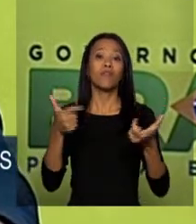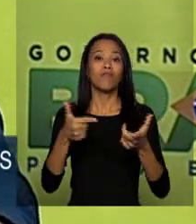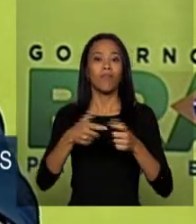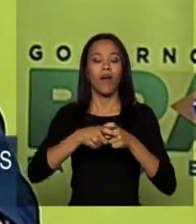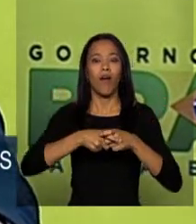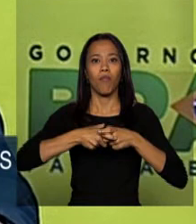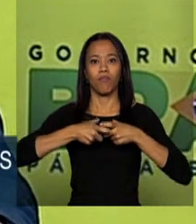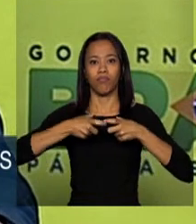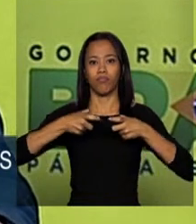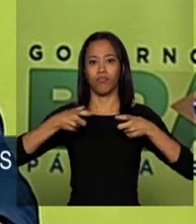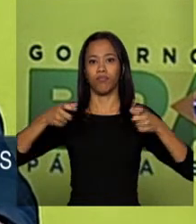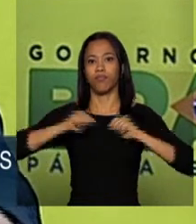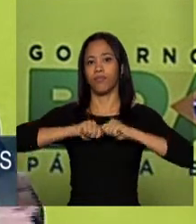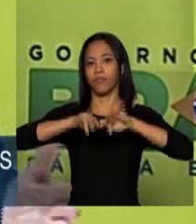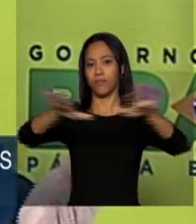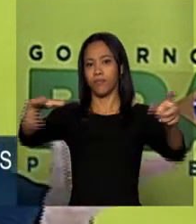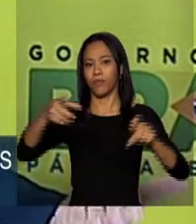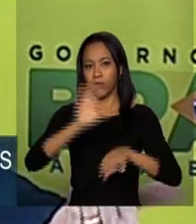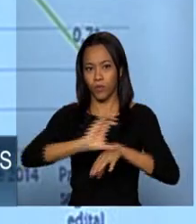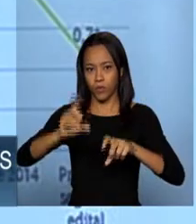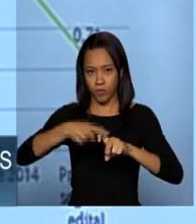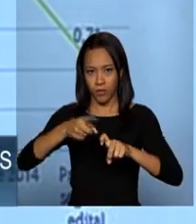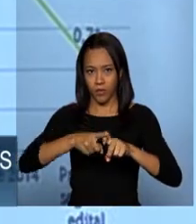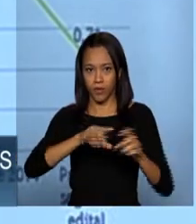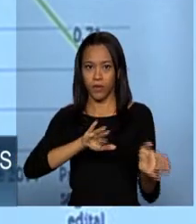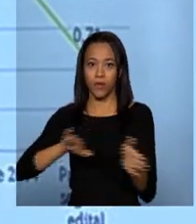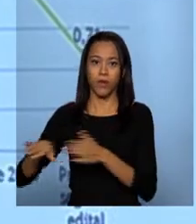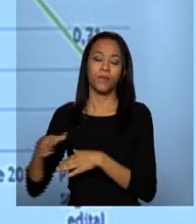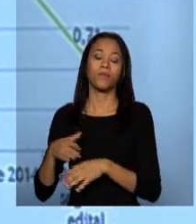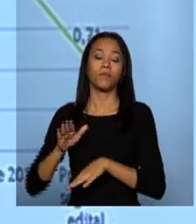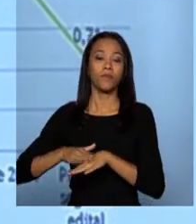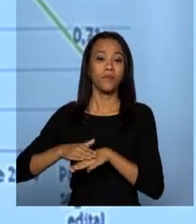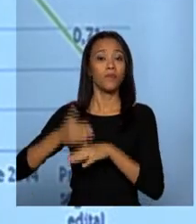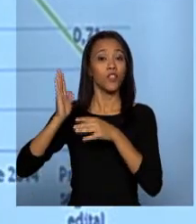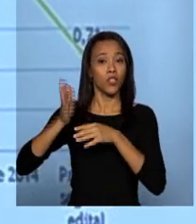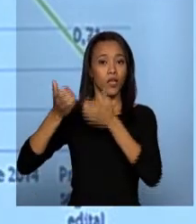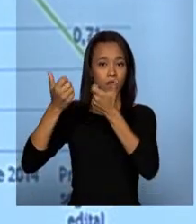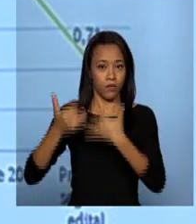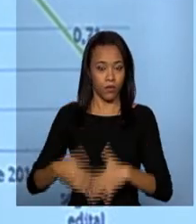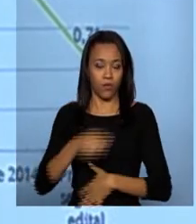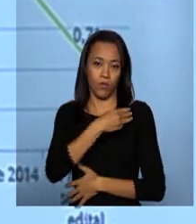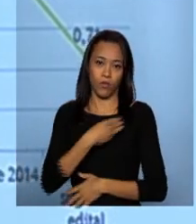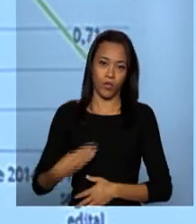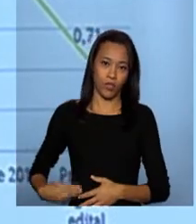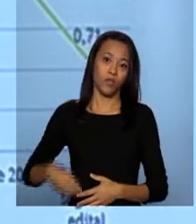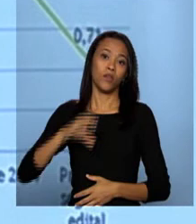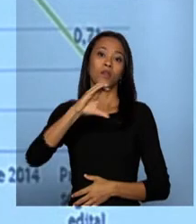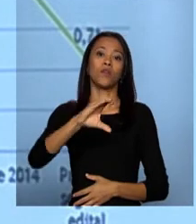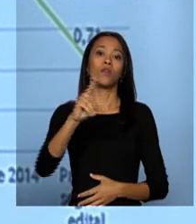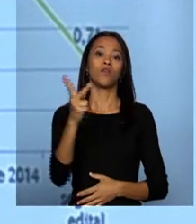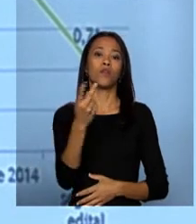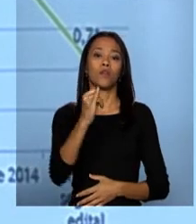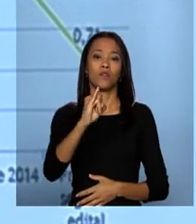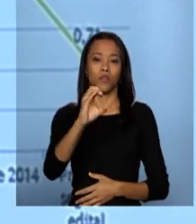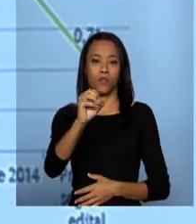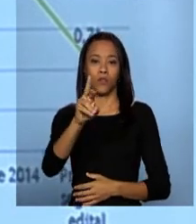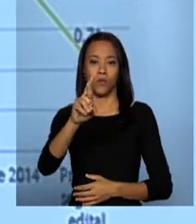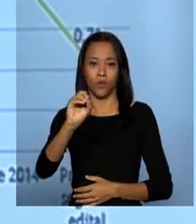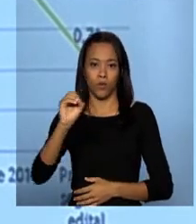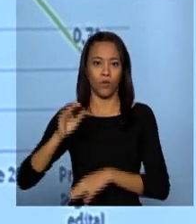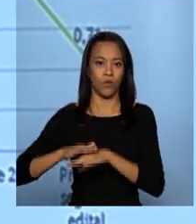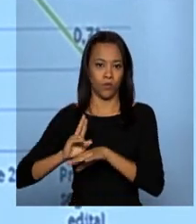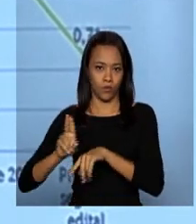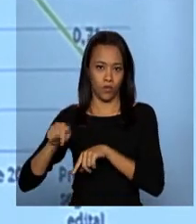assimetrias, né? Aqui, como o ministro Chioro colocou, outro objetivo que a gente alcança com esse